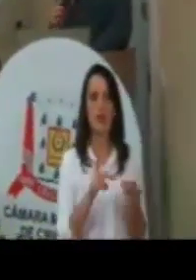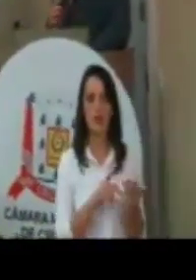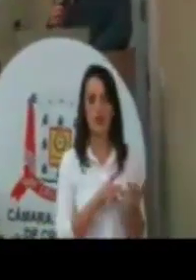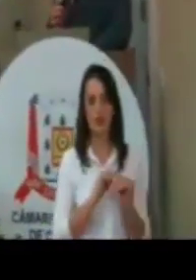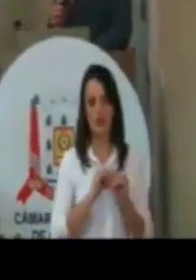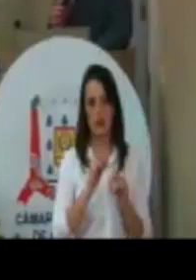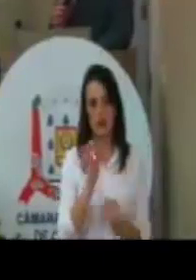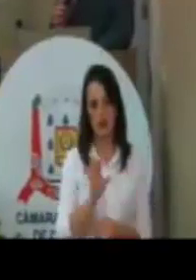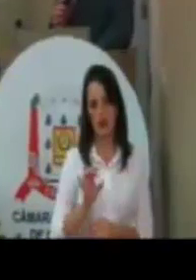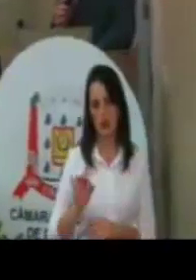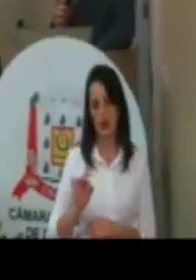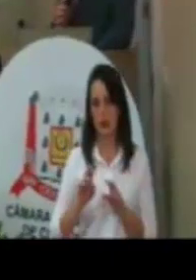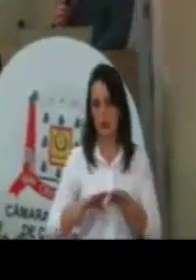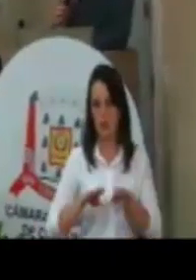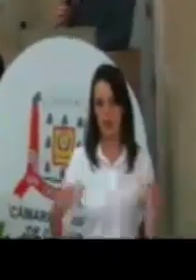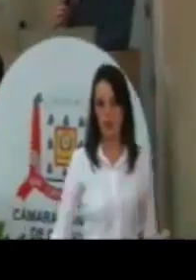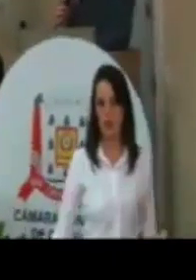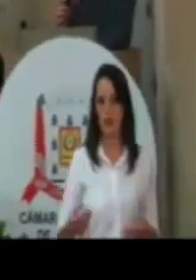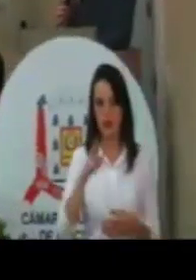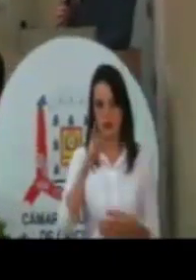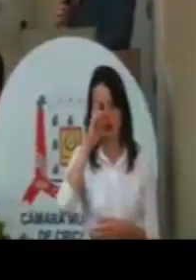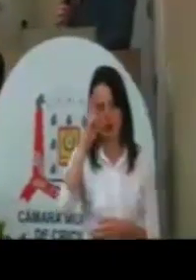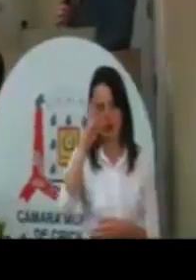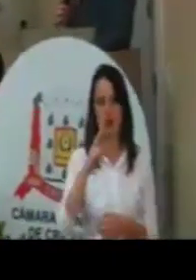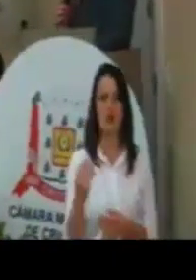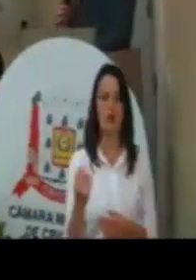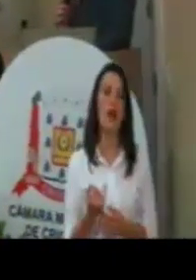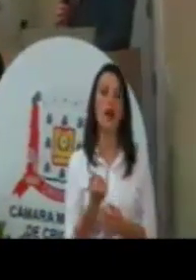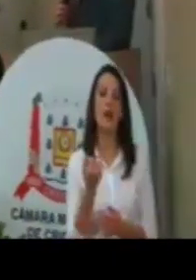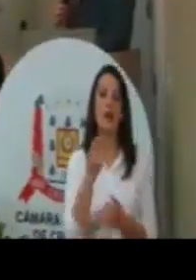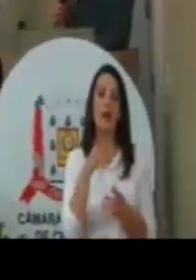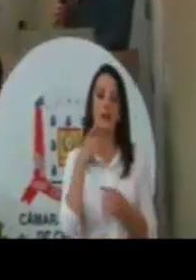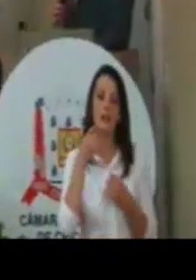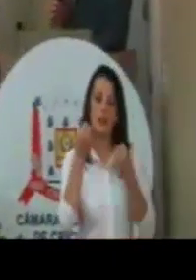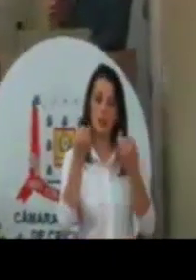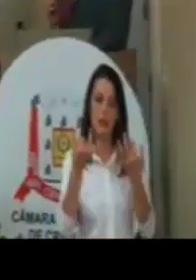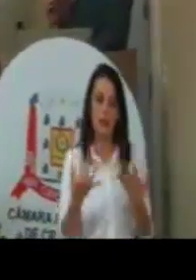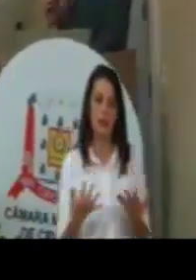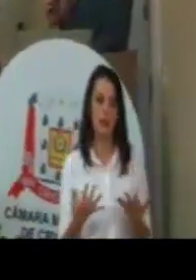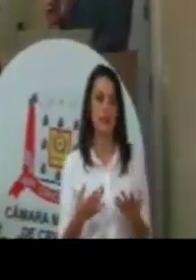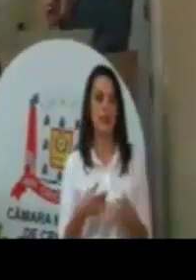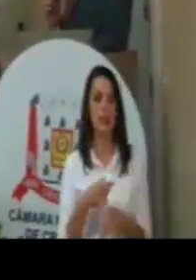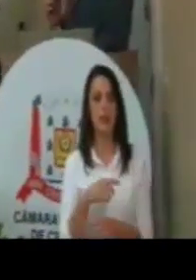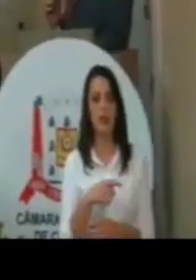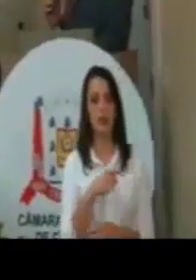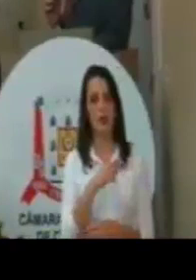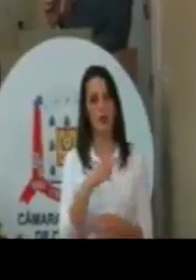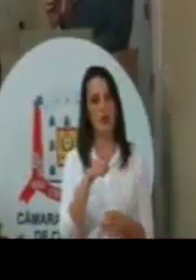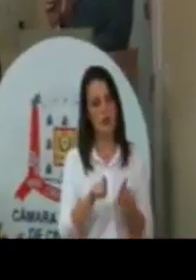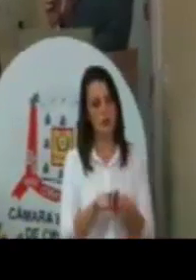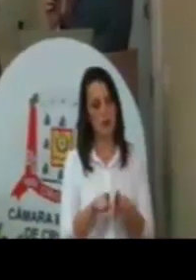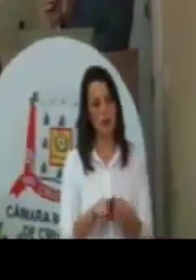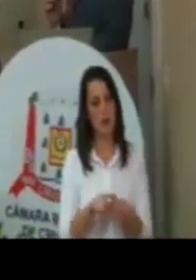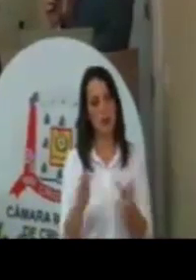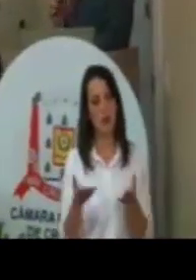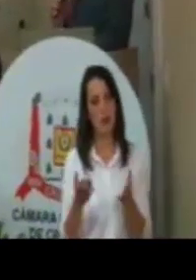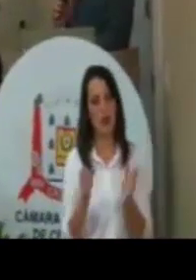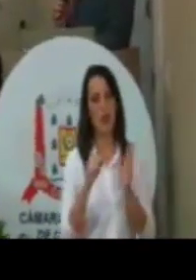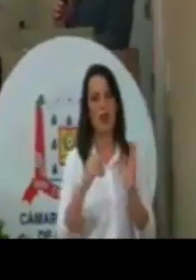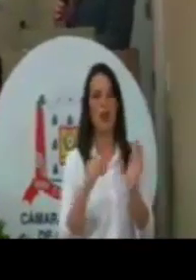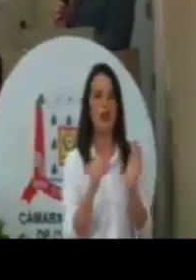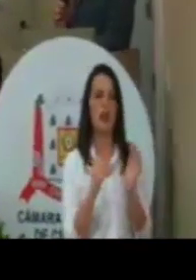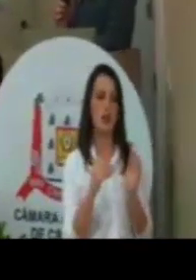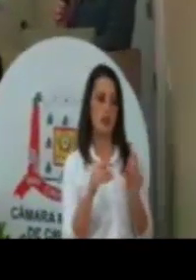aos pronunciamentos. Eu tenho o prazer de convidar para fazer uso da palavra ele que representa aqui a